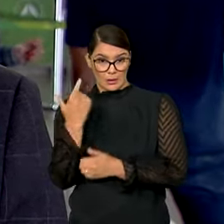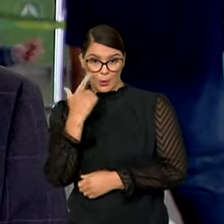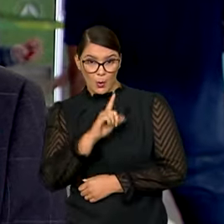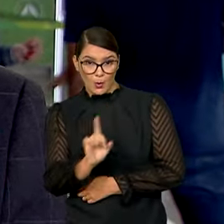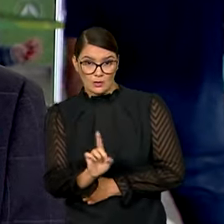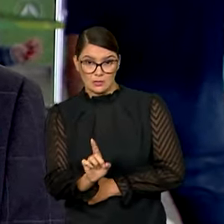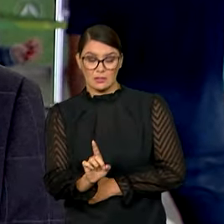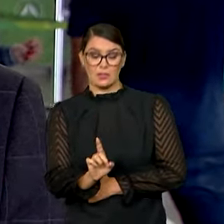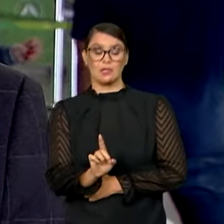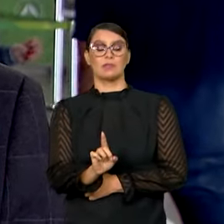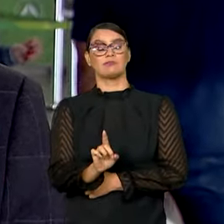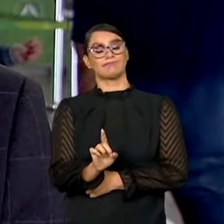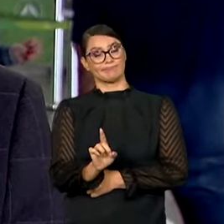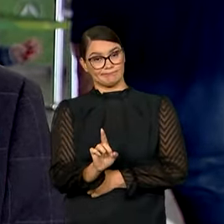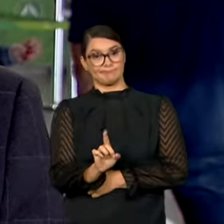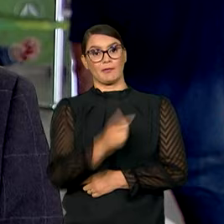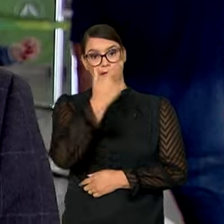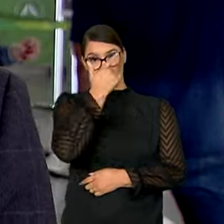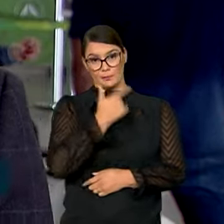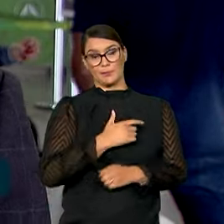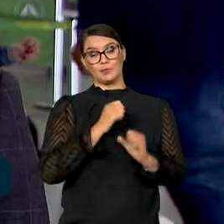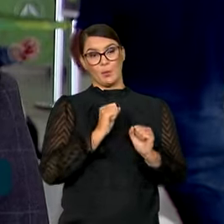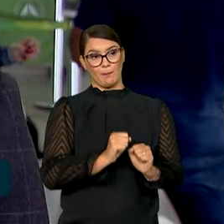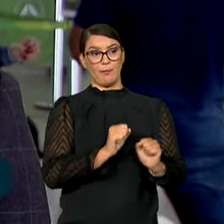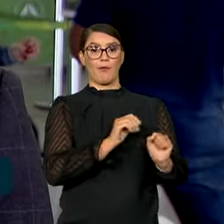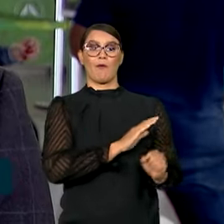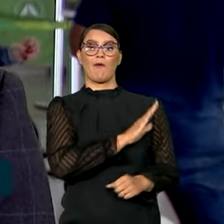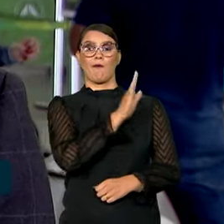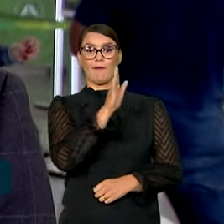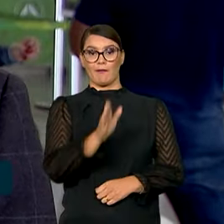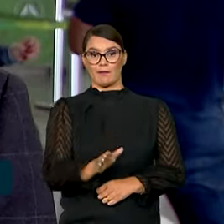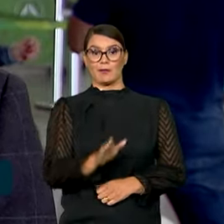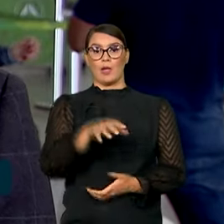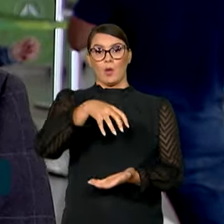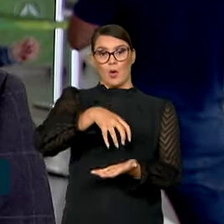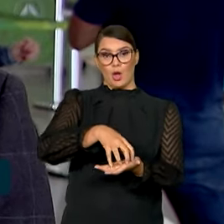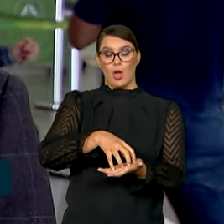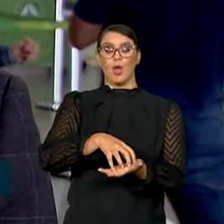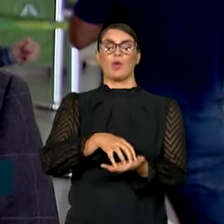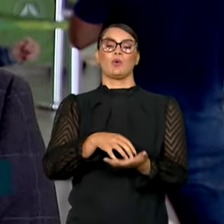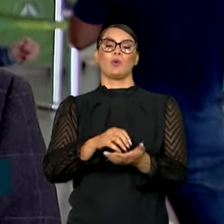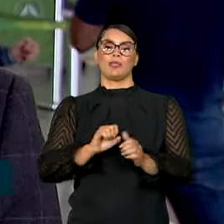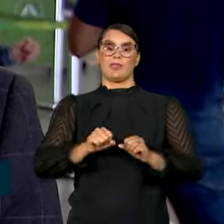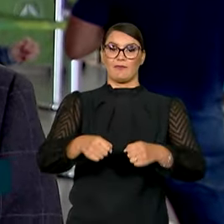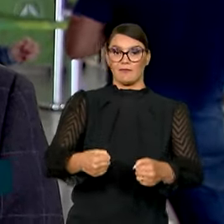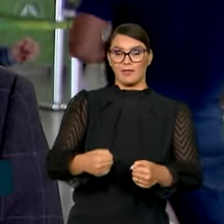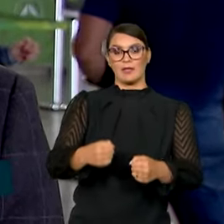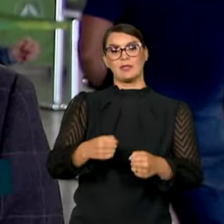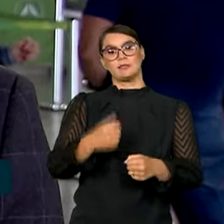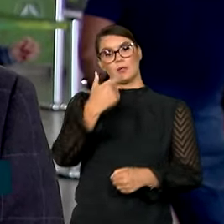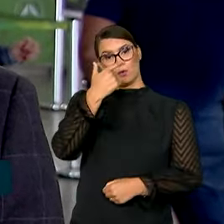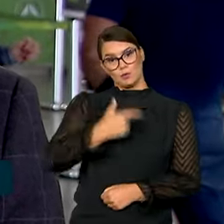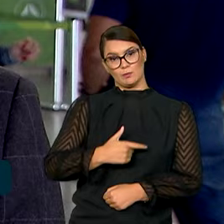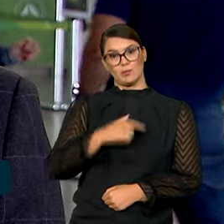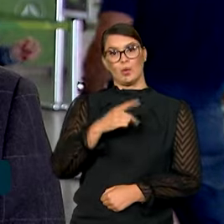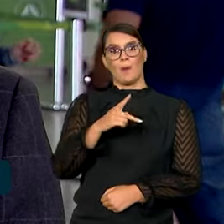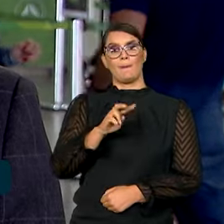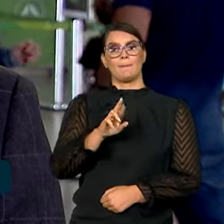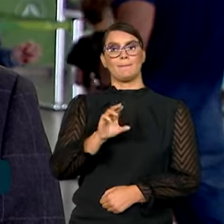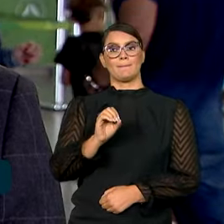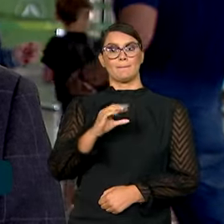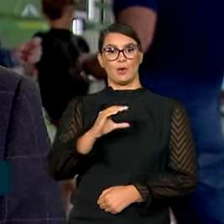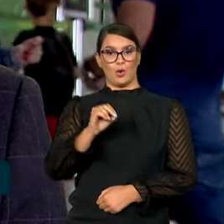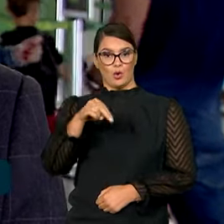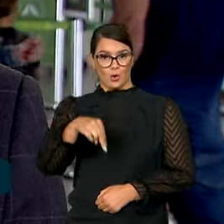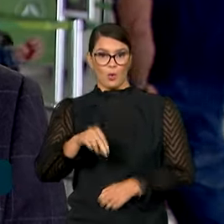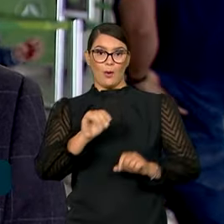não acontecendo isso, o consumidor pode se reportar, então, aos órgãos de defesa do consumidor, os PROCONs ou o